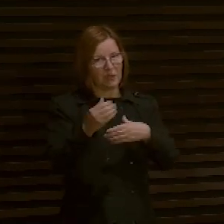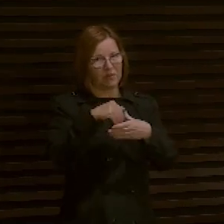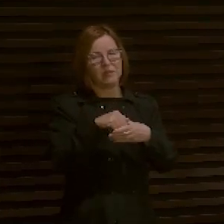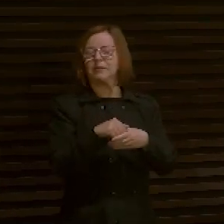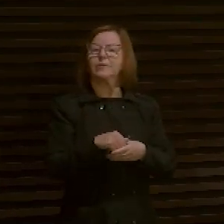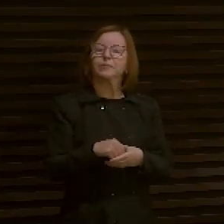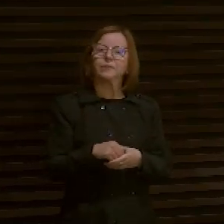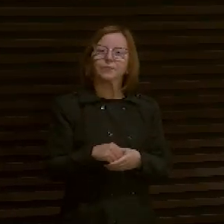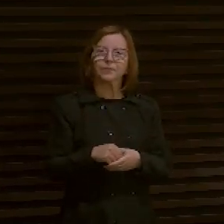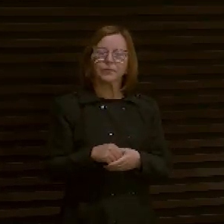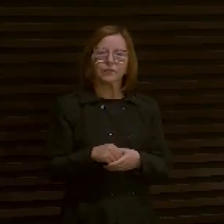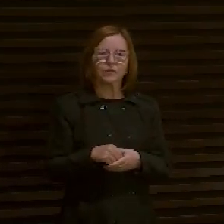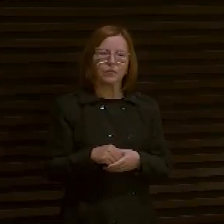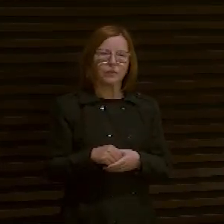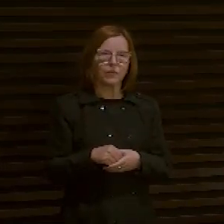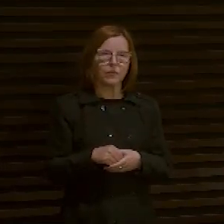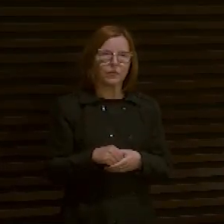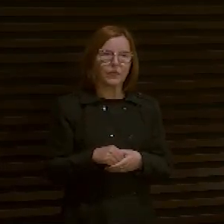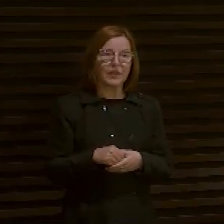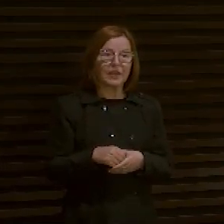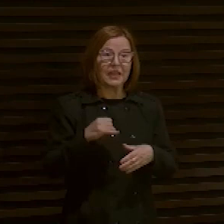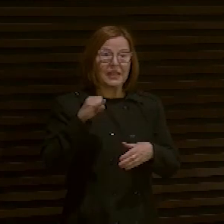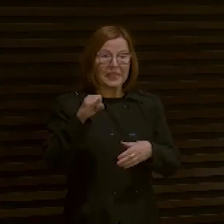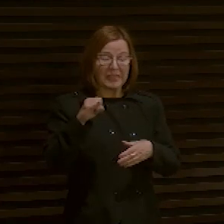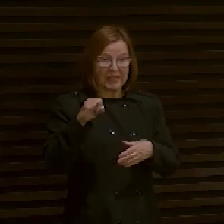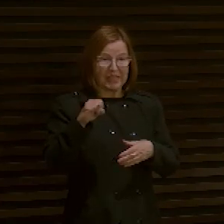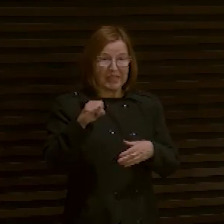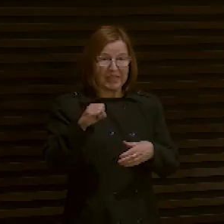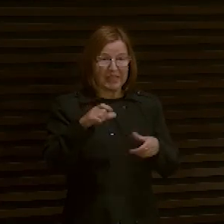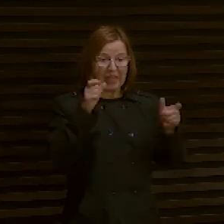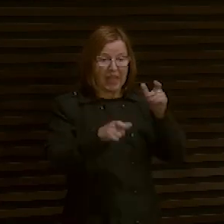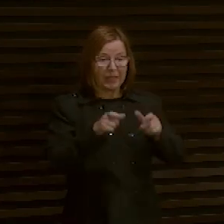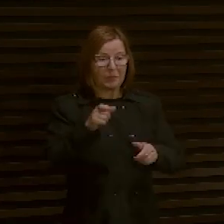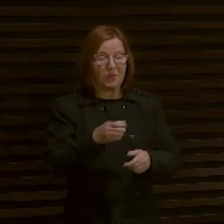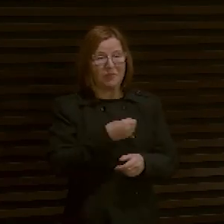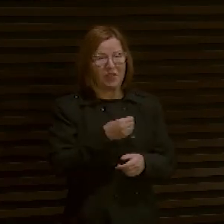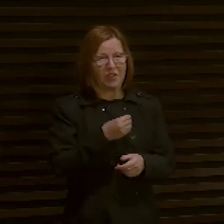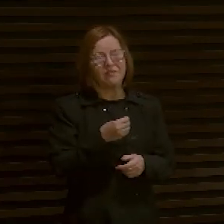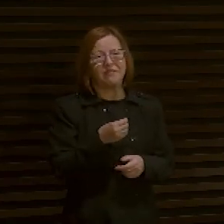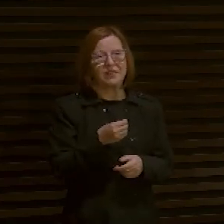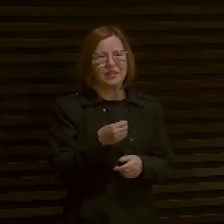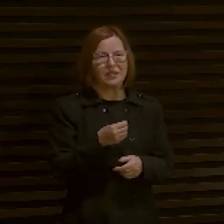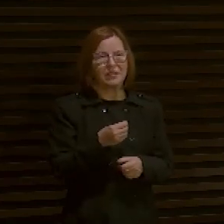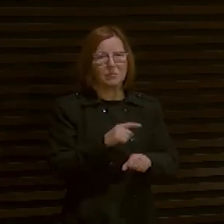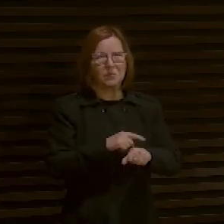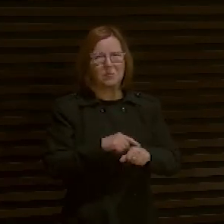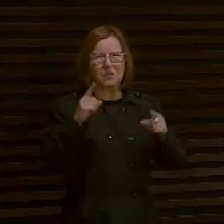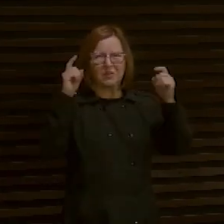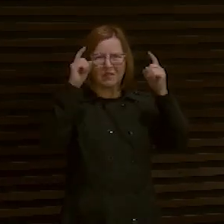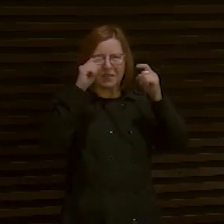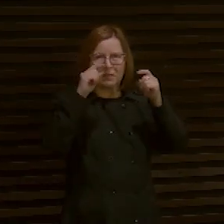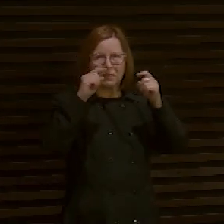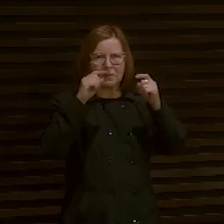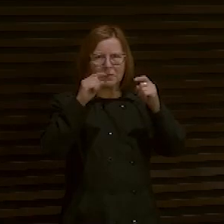Os leprosos, se a situação estava difícil para o pessoal que estava lá dentro, imagina para os leprosos que estavam vivendo de